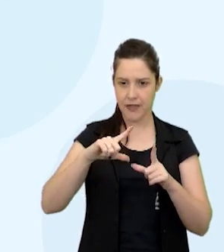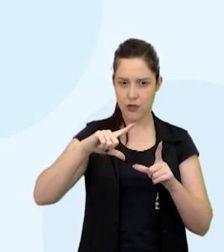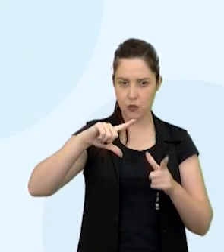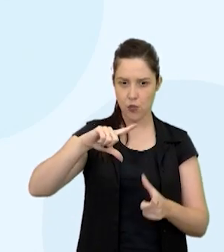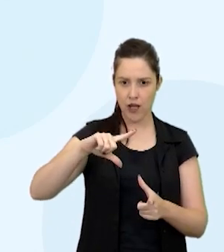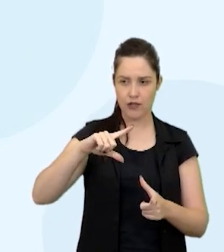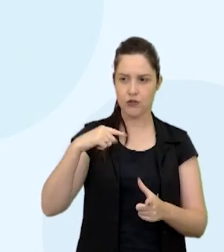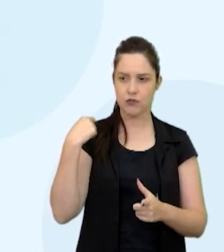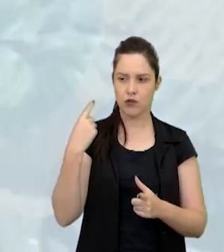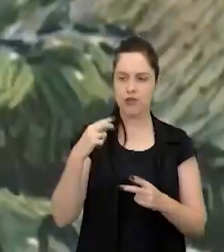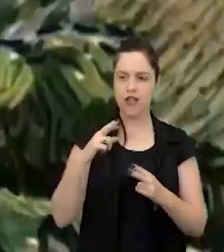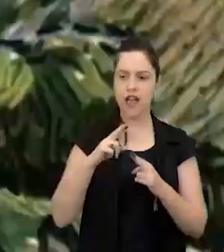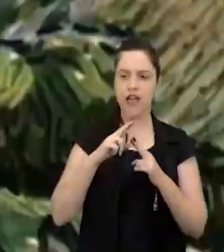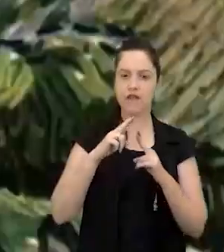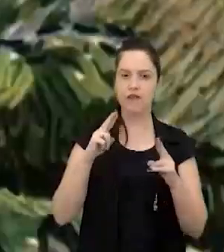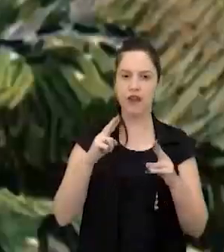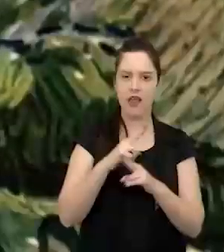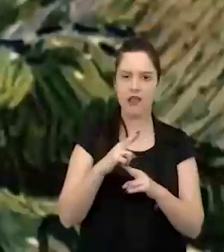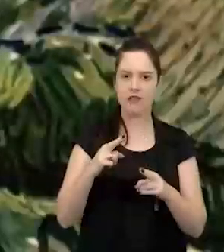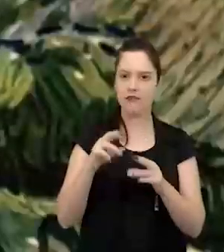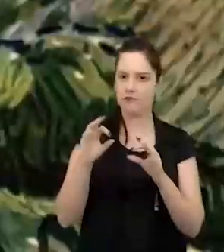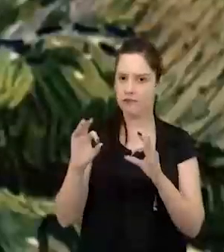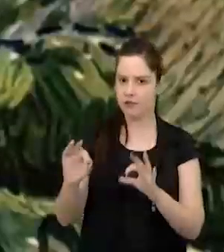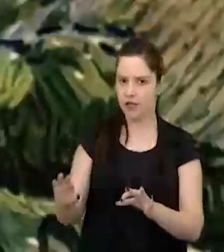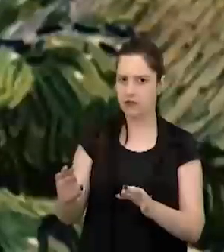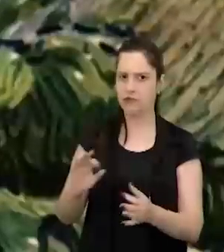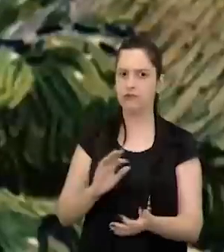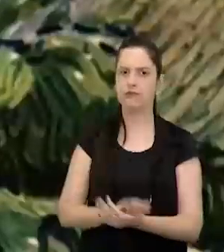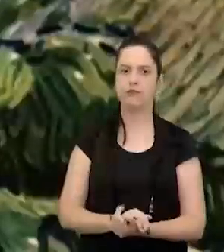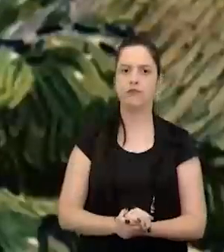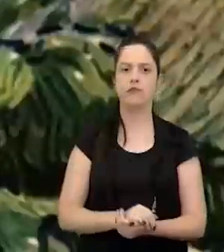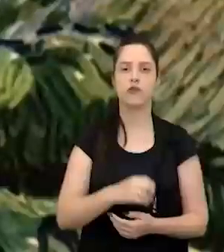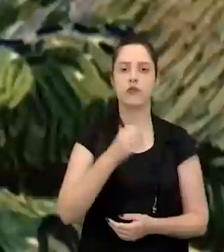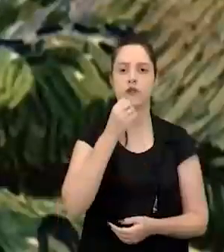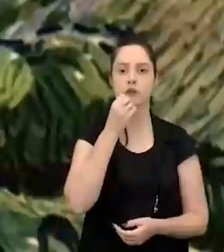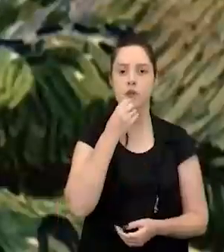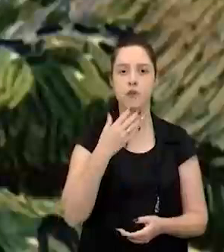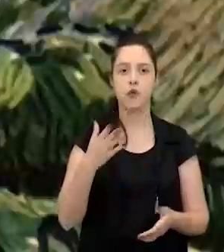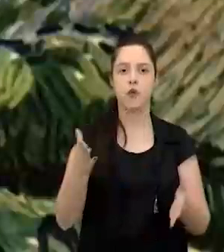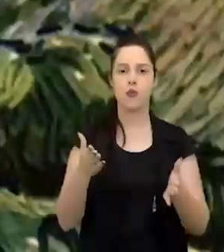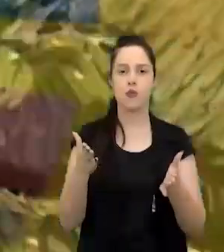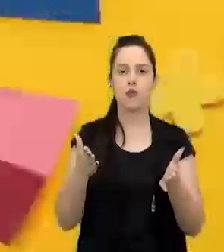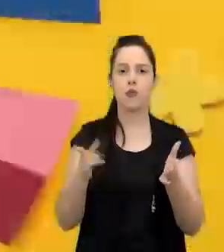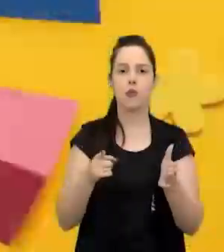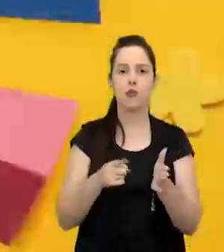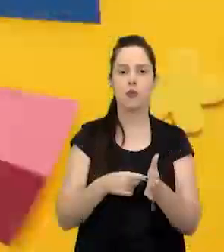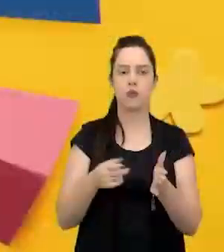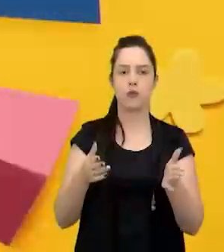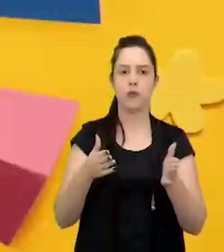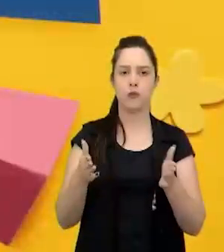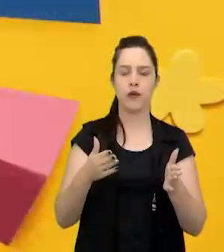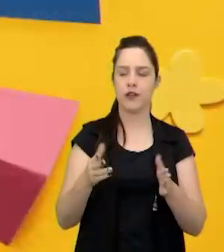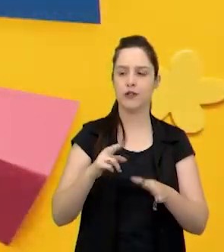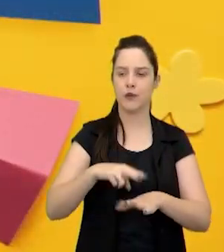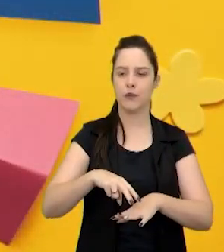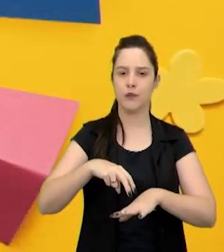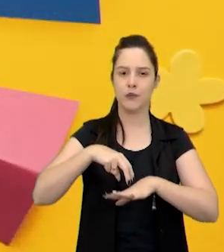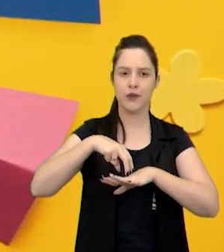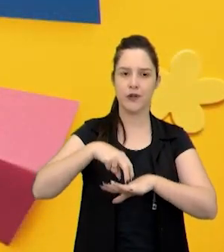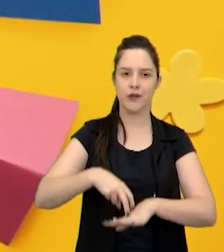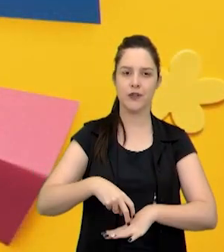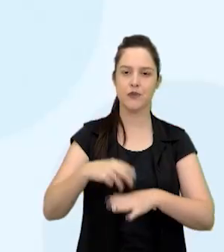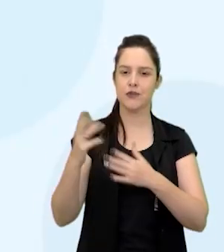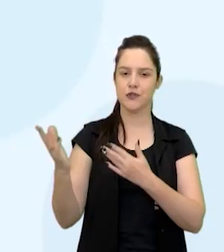essas referências, tá certo? Certíssimo. Bom, chegamos ao momento do quê? Do nosso protagonismo juvenil. Olha só aí